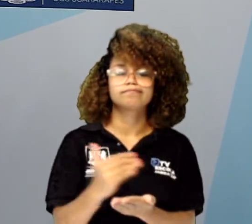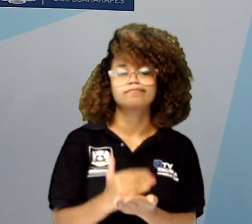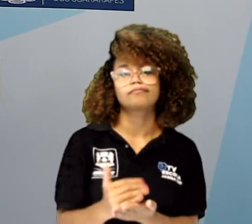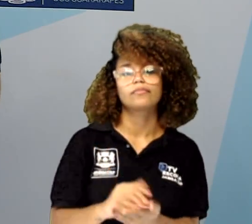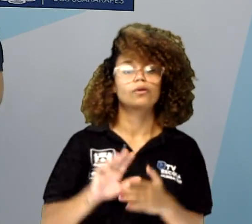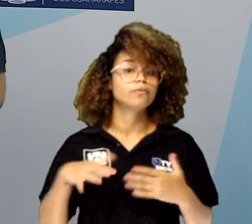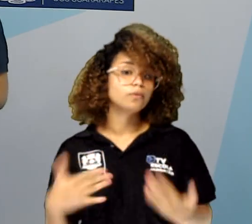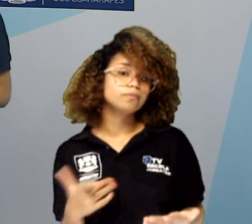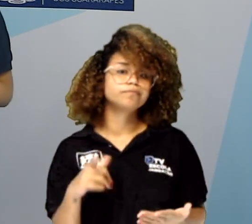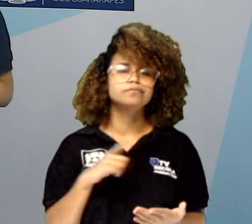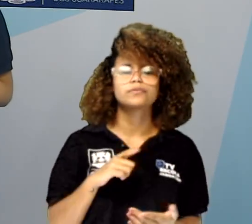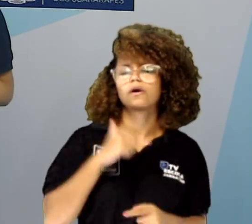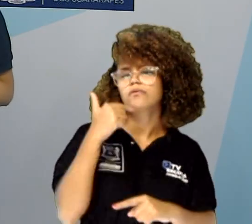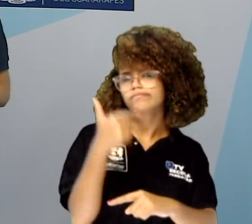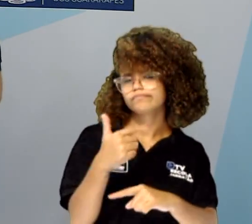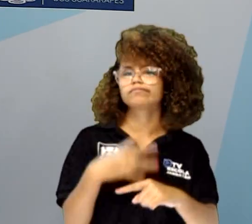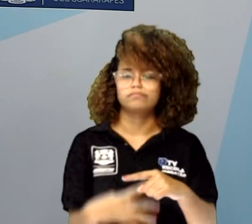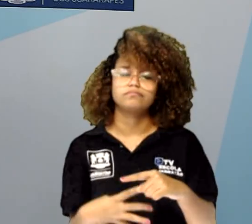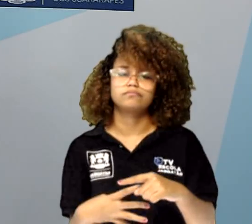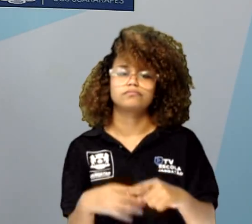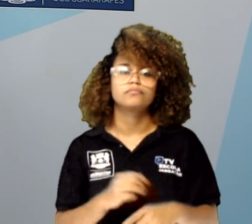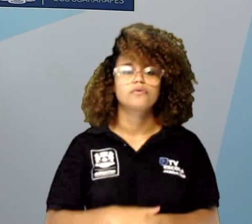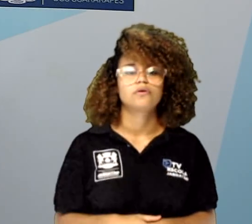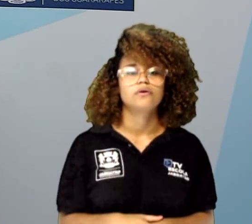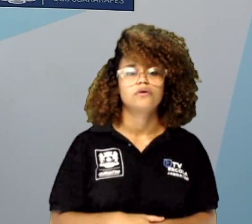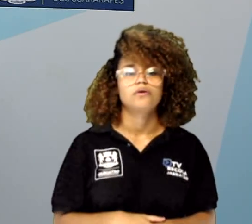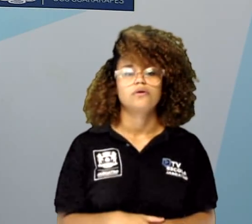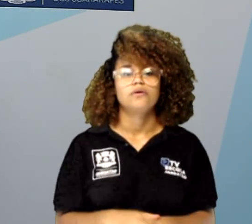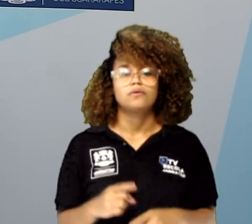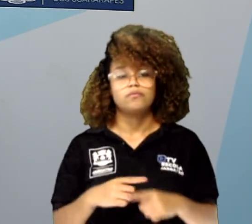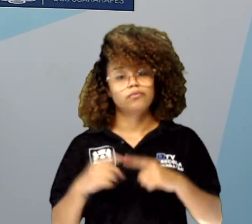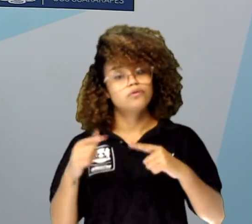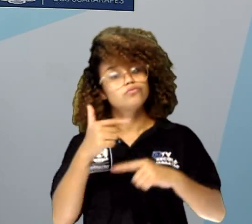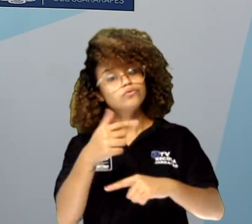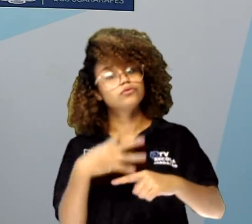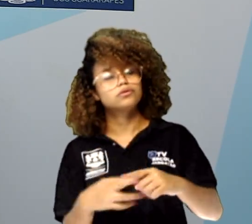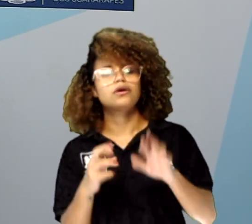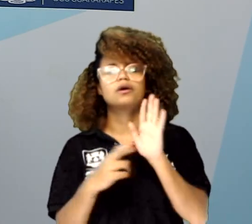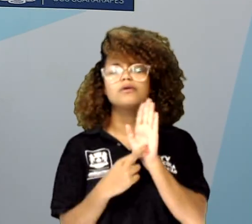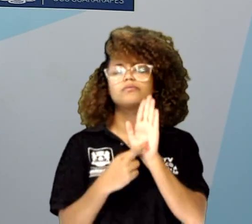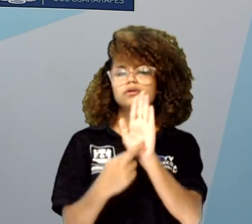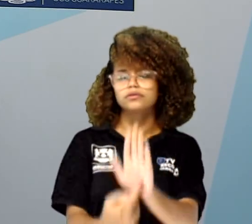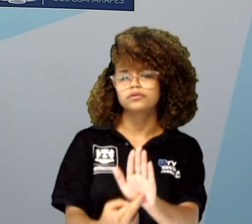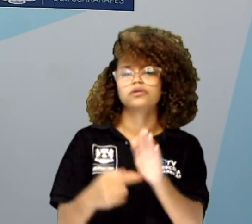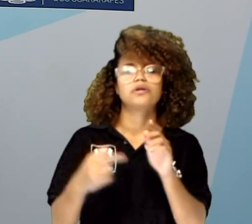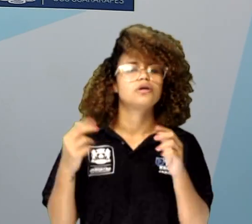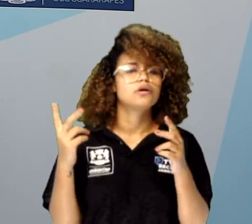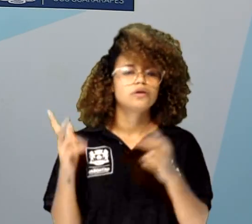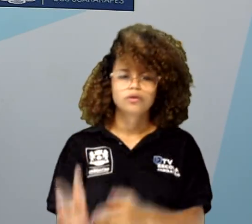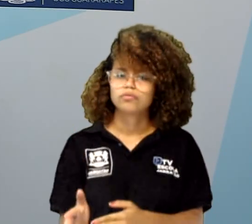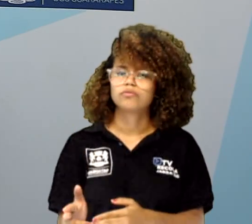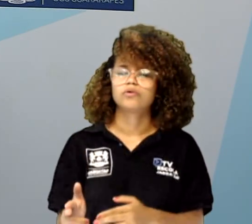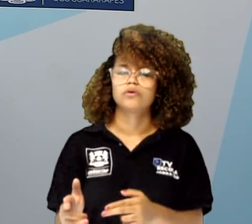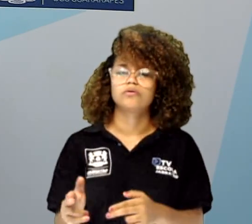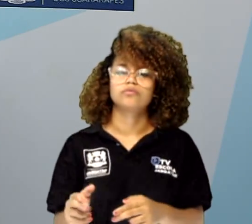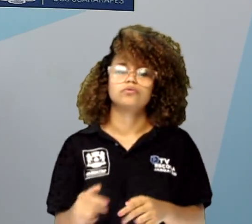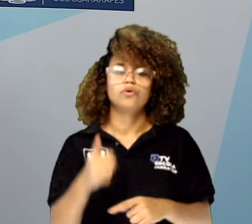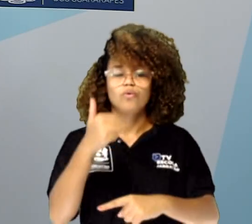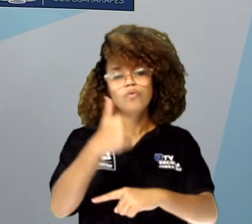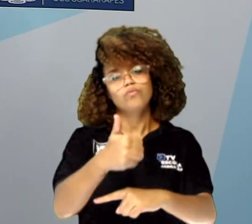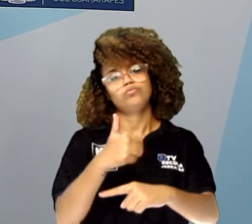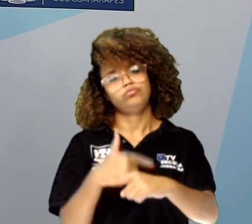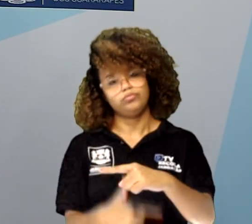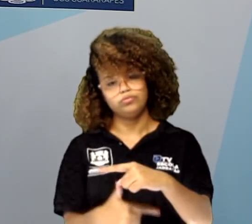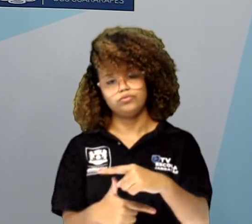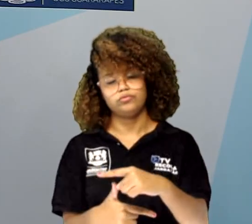gente tem 2/4. Mas 2/4 representa a mesma quantidade que 1/2. Então, a gente